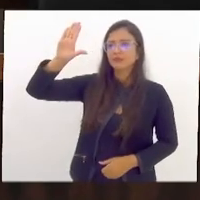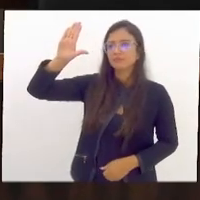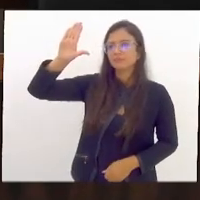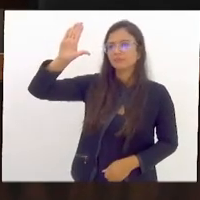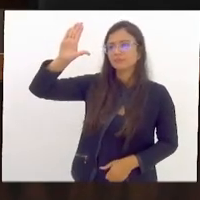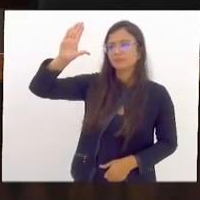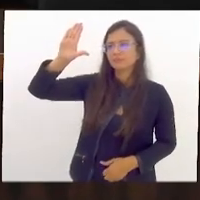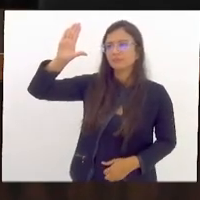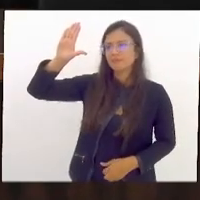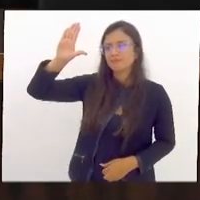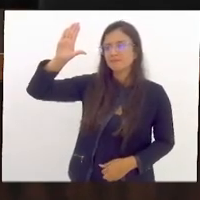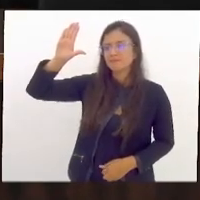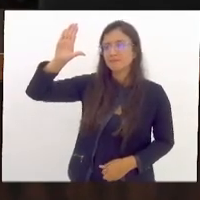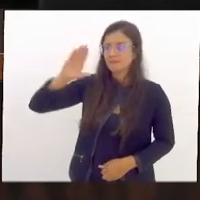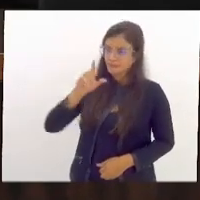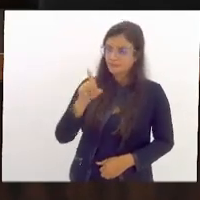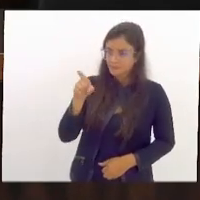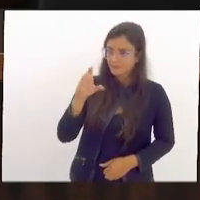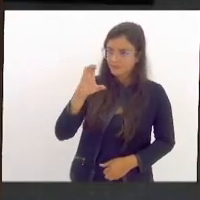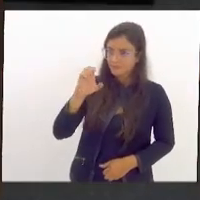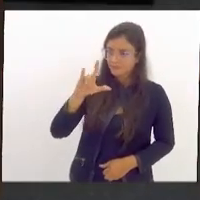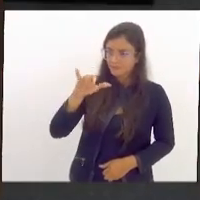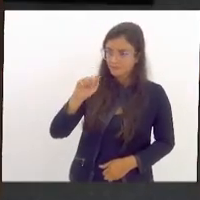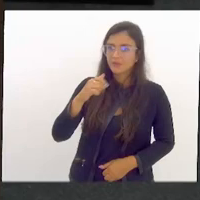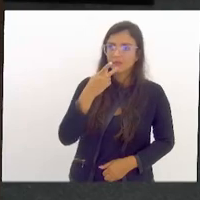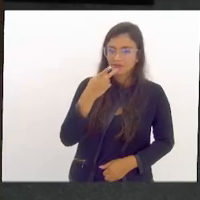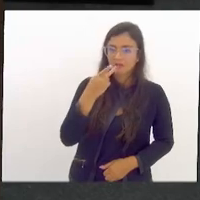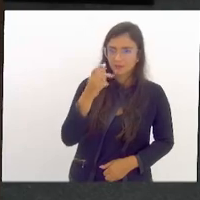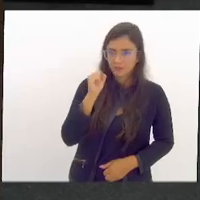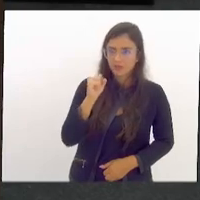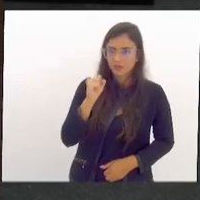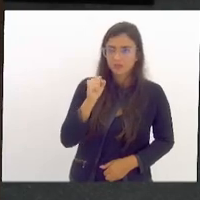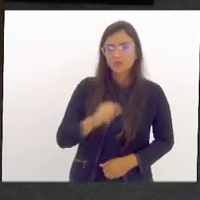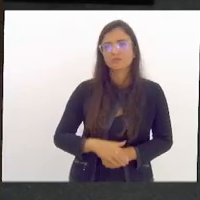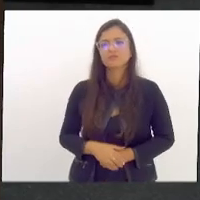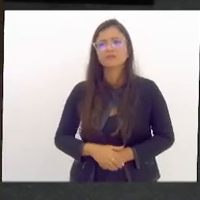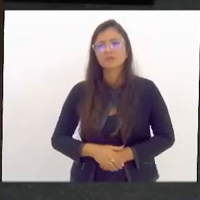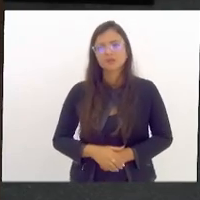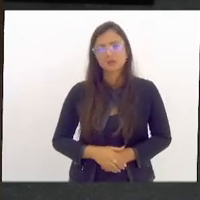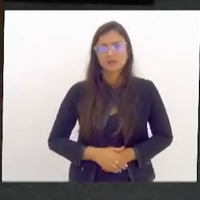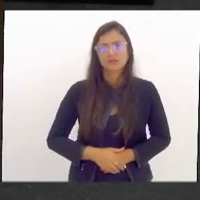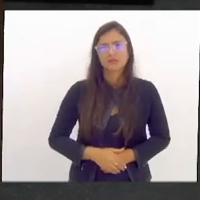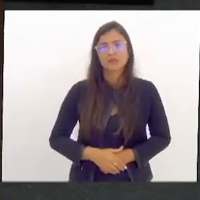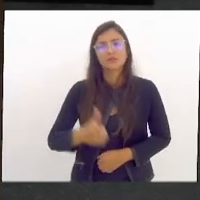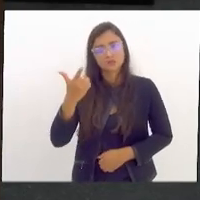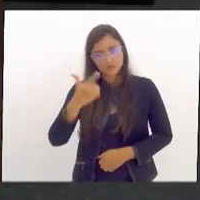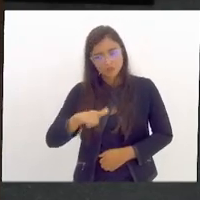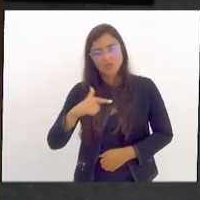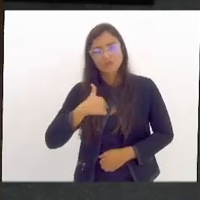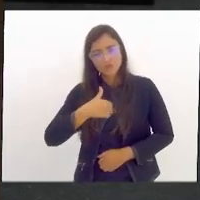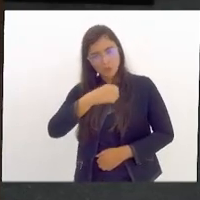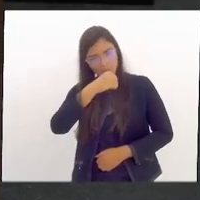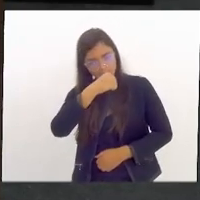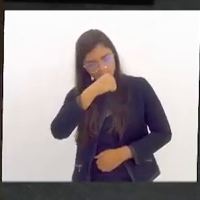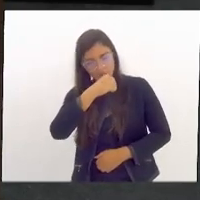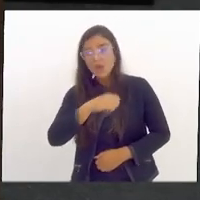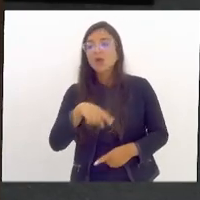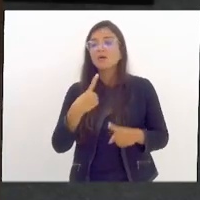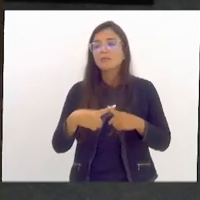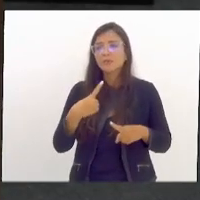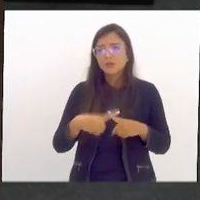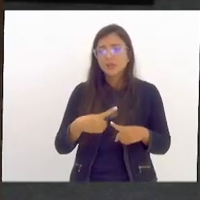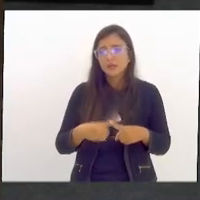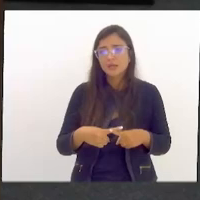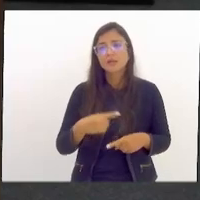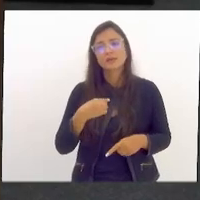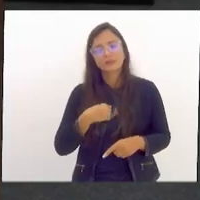presidente. Célia Jordão. Presidente, te ajudo. Novamente uso aqui esse microfone para ratificar uma